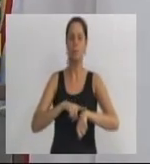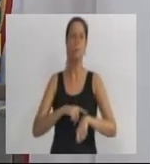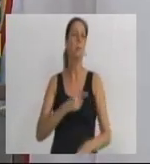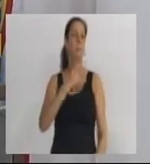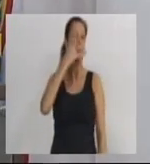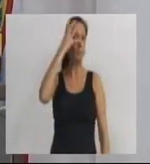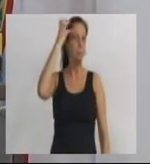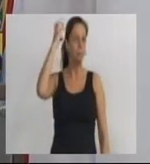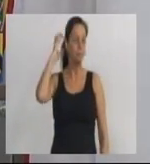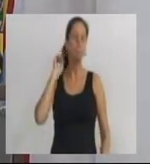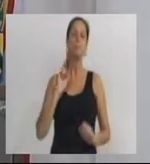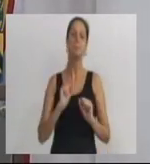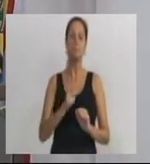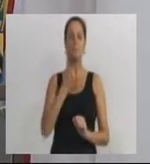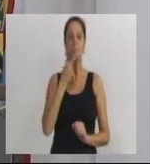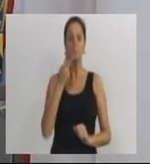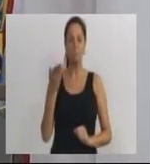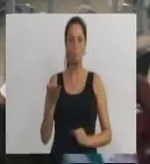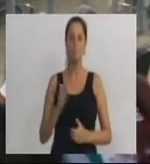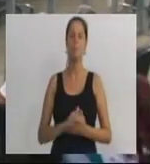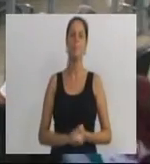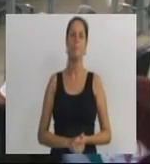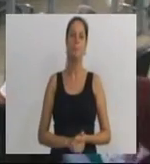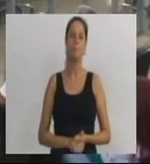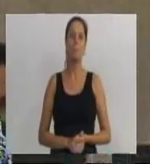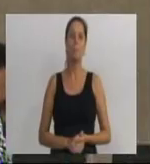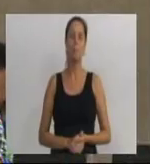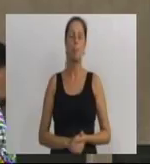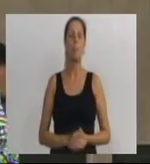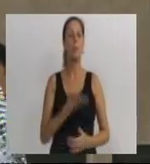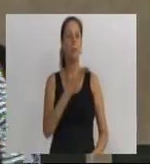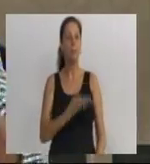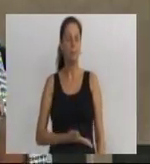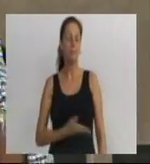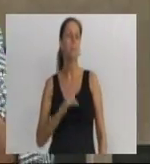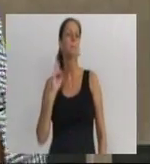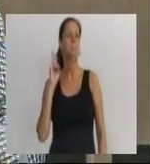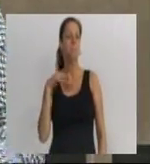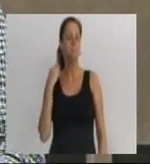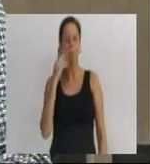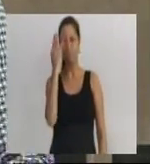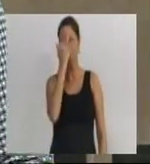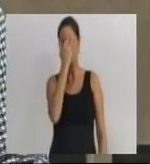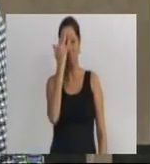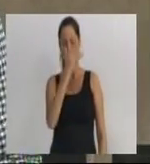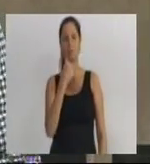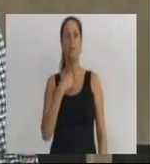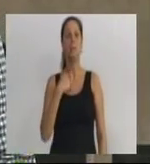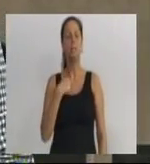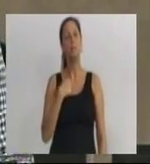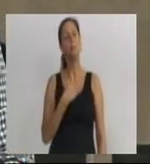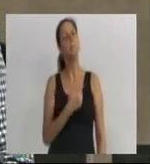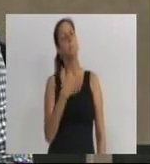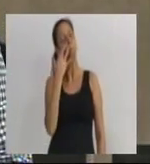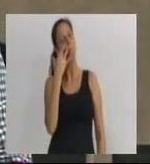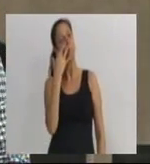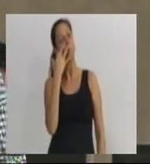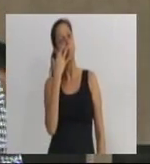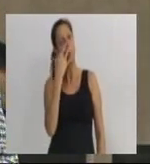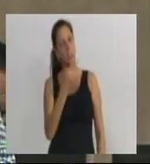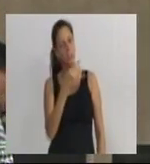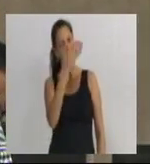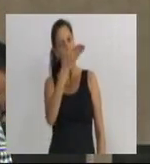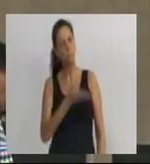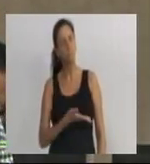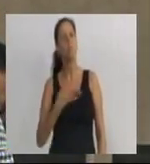Ivanatis aí uma parte. Concedo a parte ao vereador Ivanatis. Vereador Célio, eu estava atentamente ouvindo o discurso de Vossa Excelência.